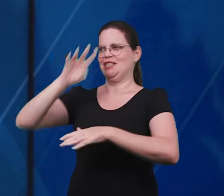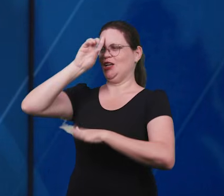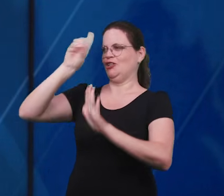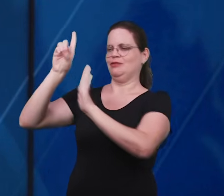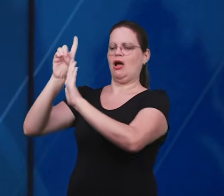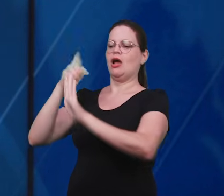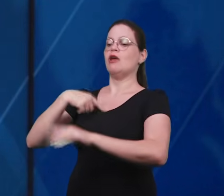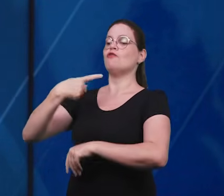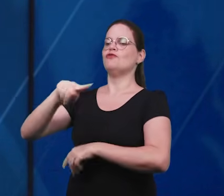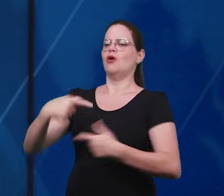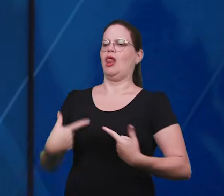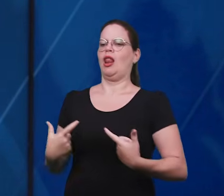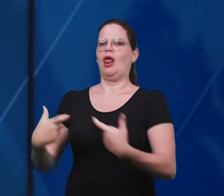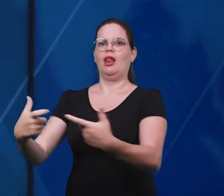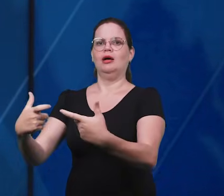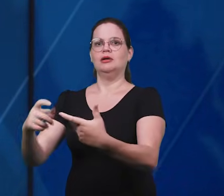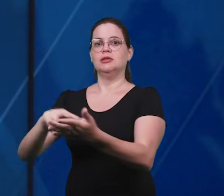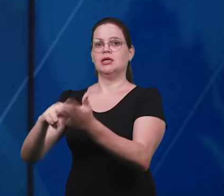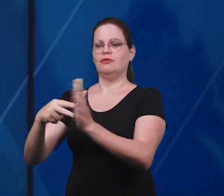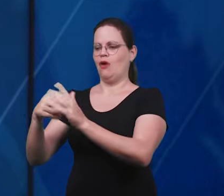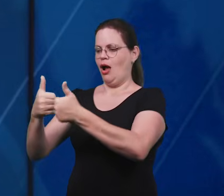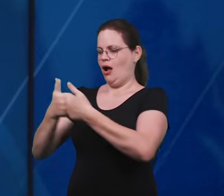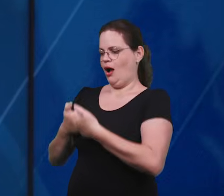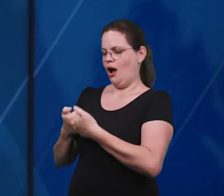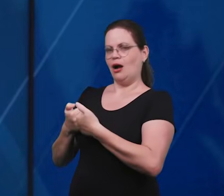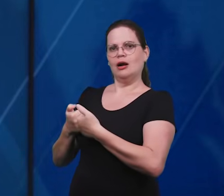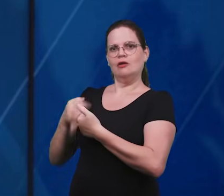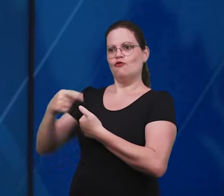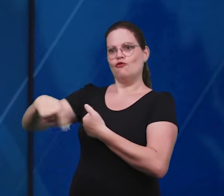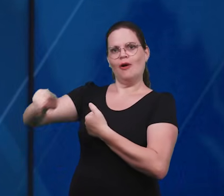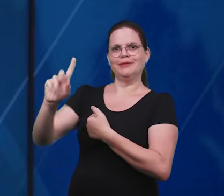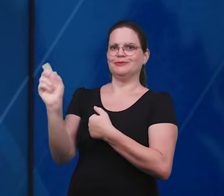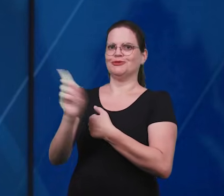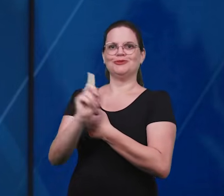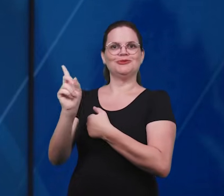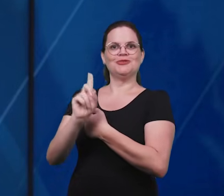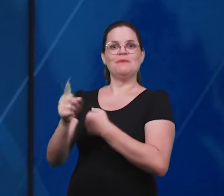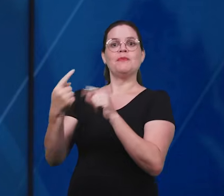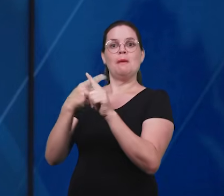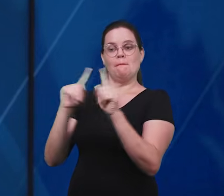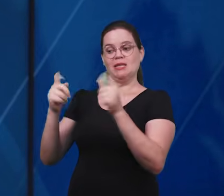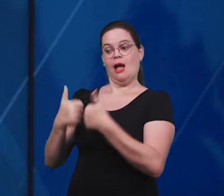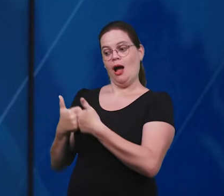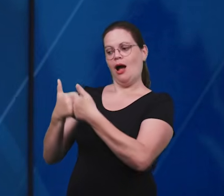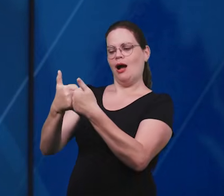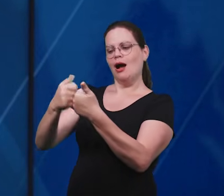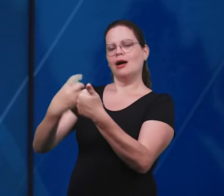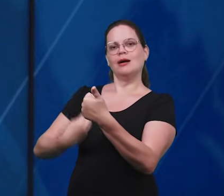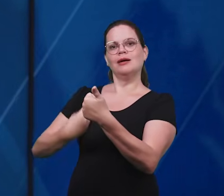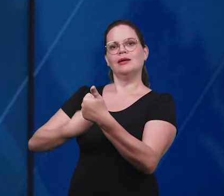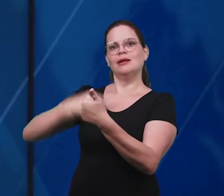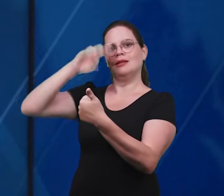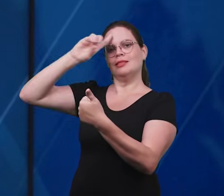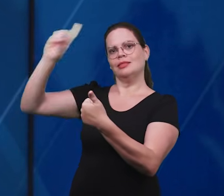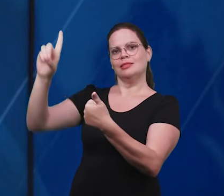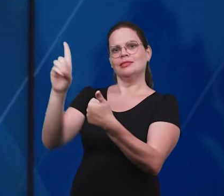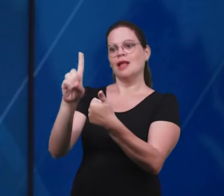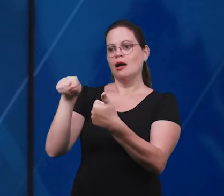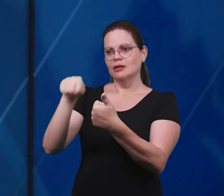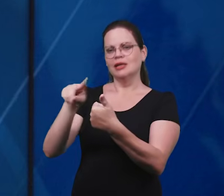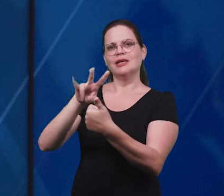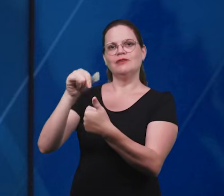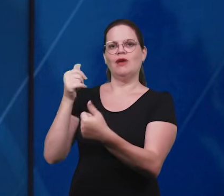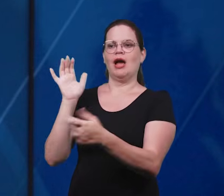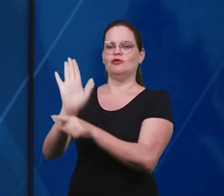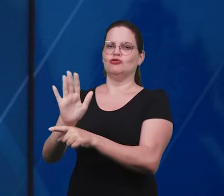à ausência da Arca de Deus, que estabelece sempre a sua gloriosa presença no arraial da